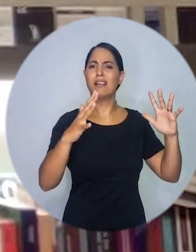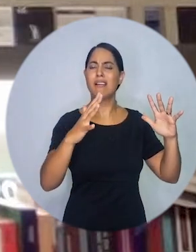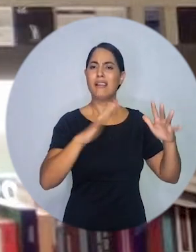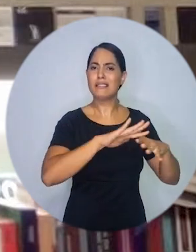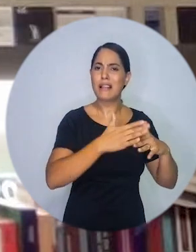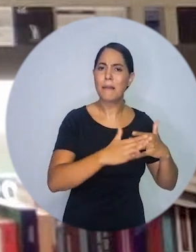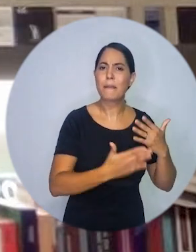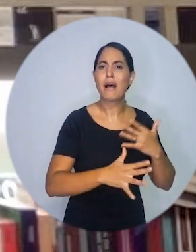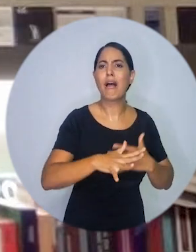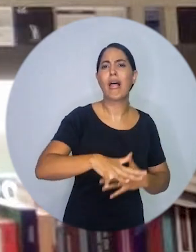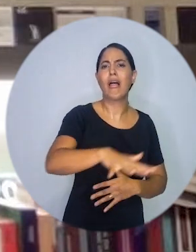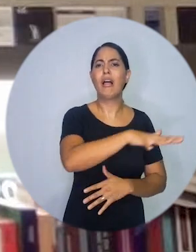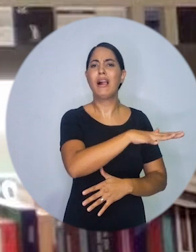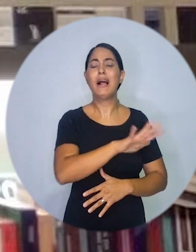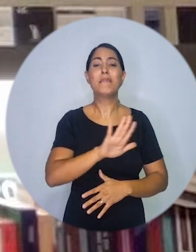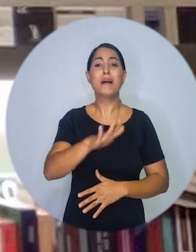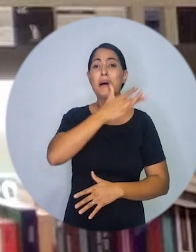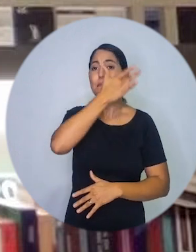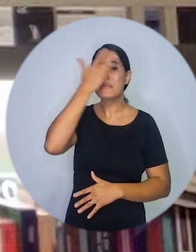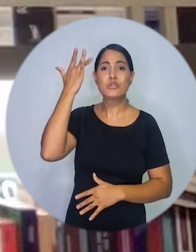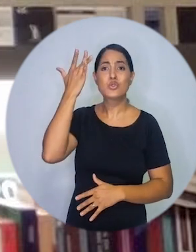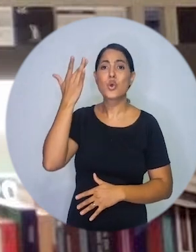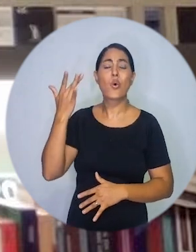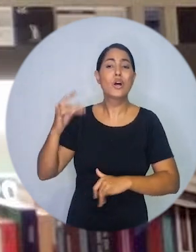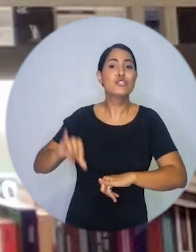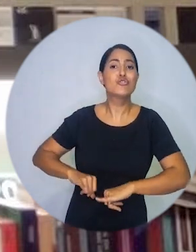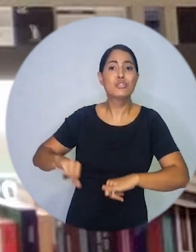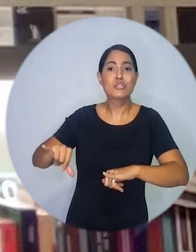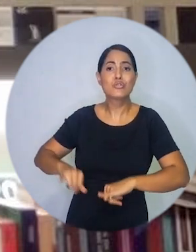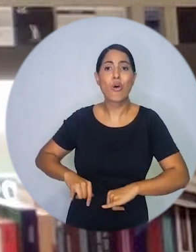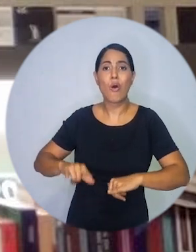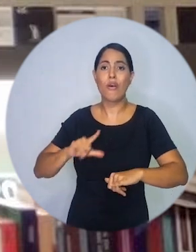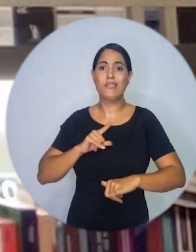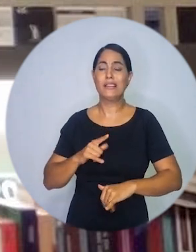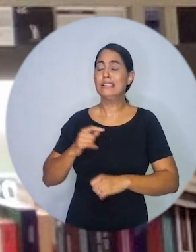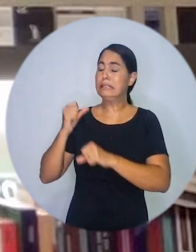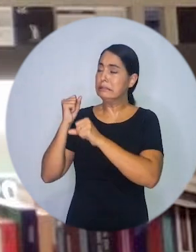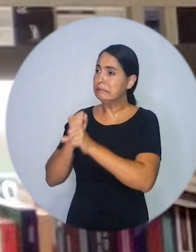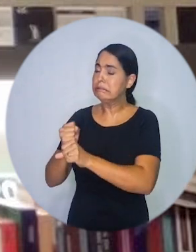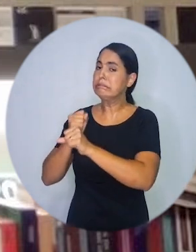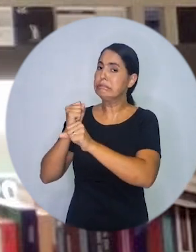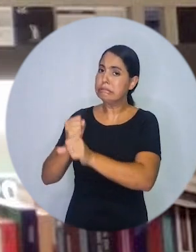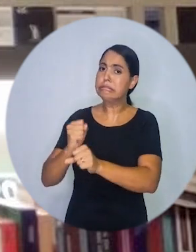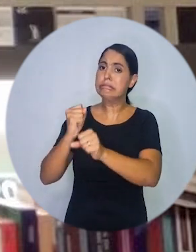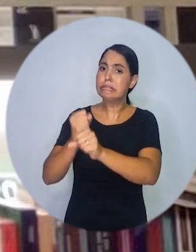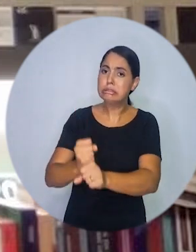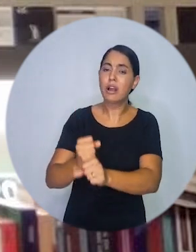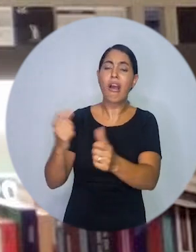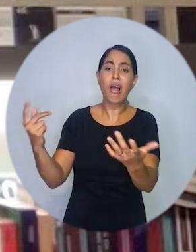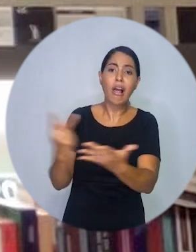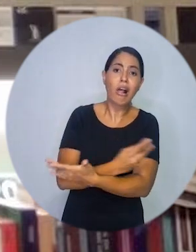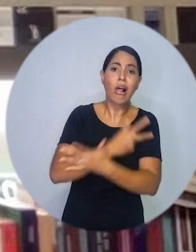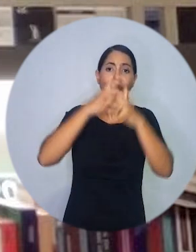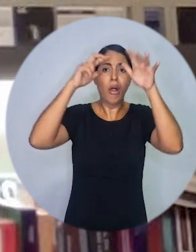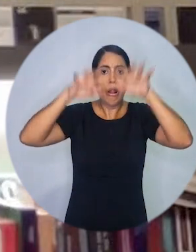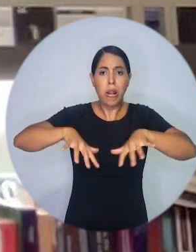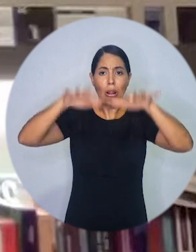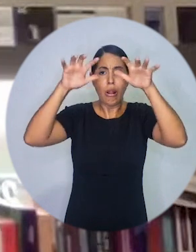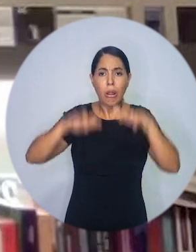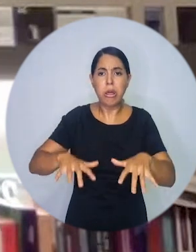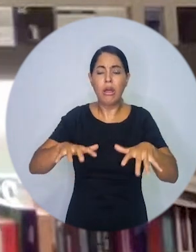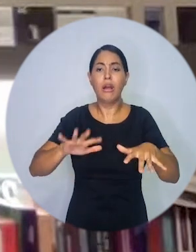vêm sofrendo, seja com ocupações irregulares, que todo ano a gente vê a questão das chuvas, o